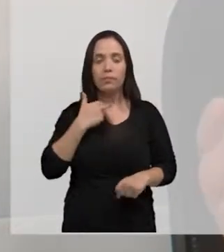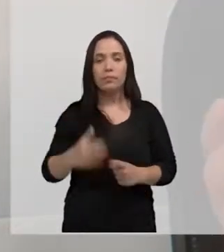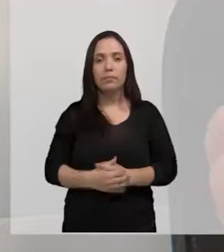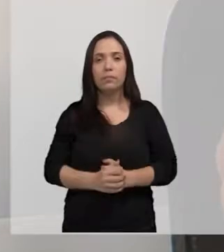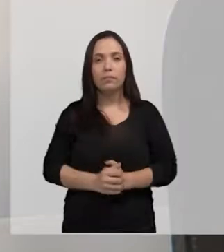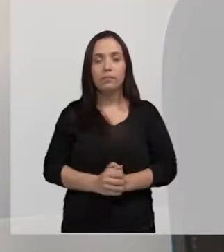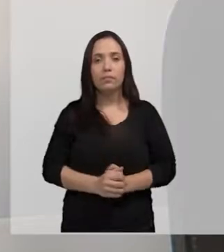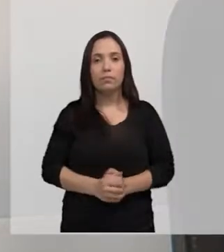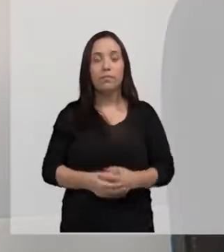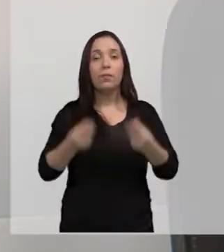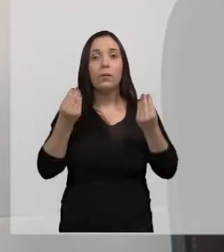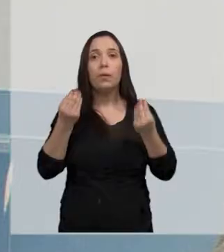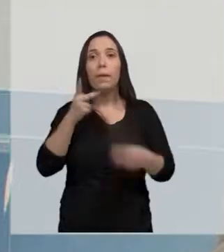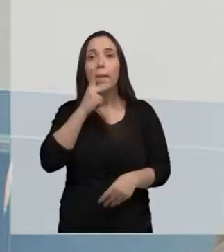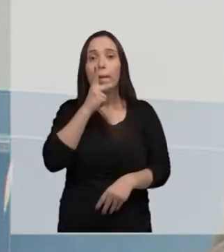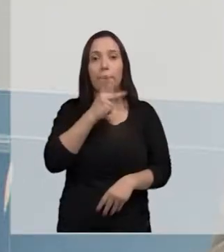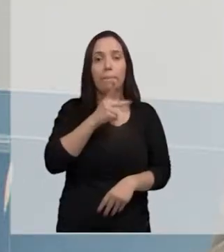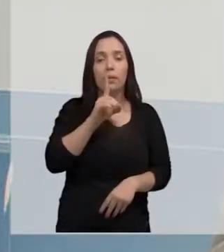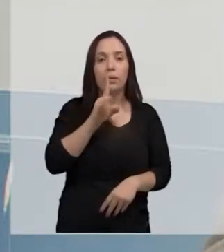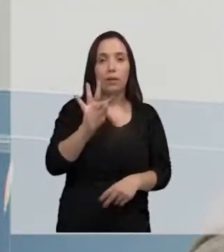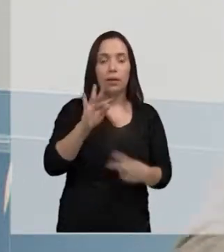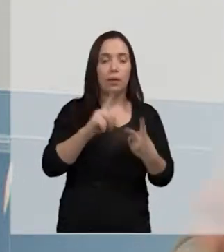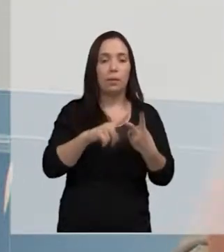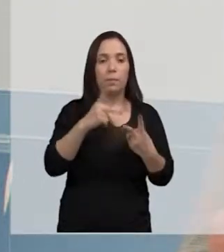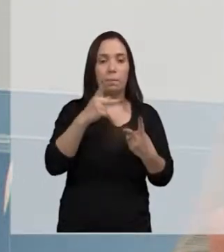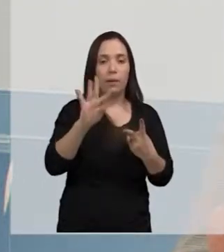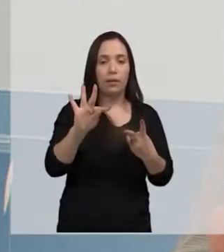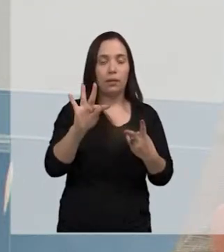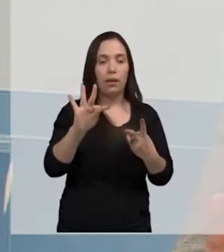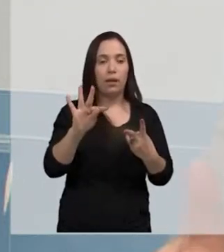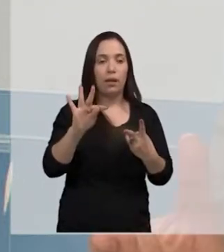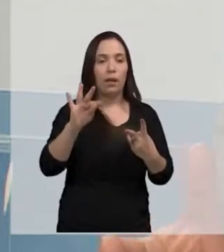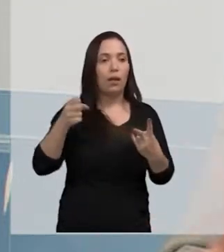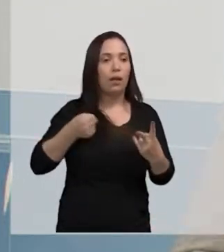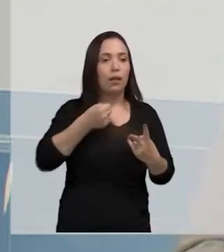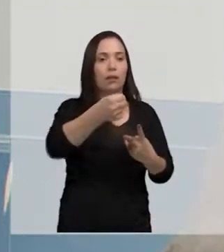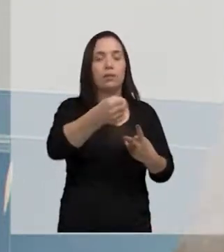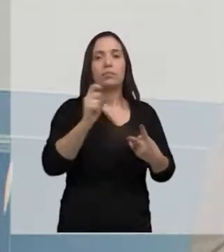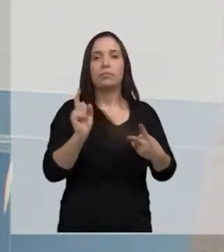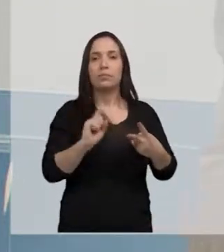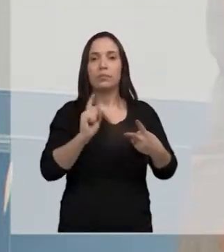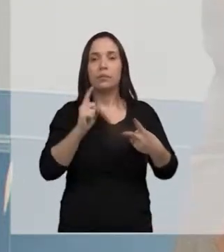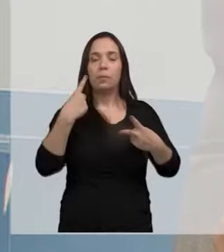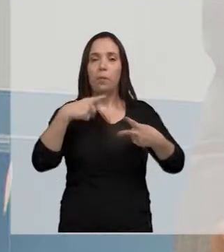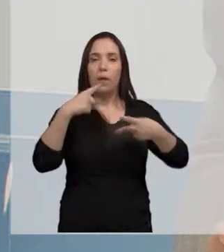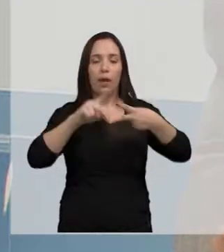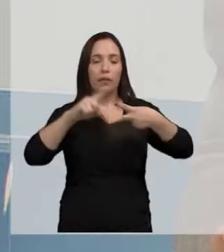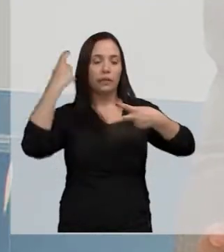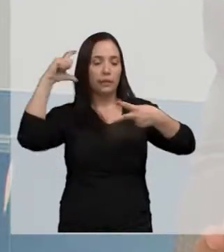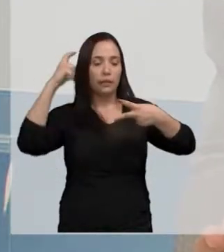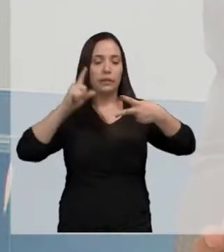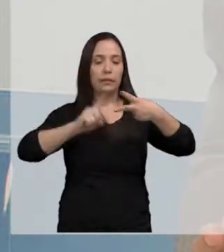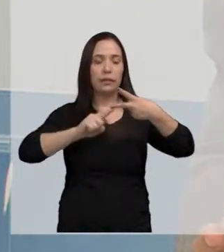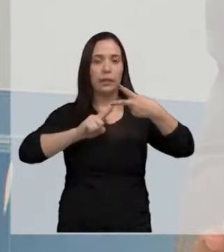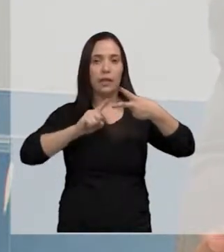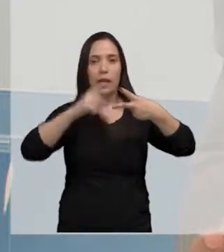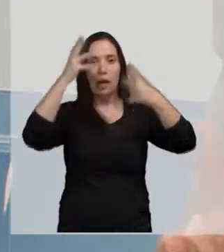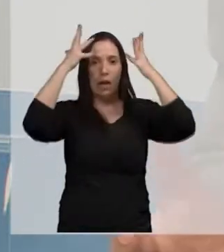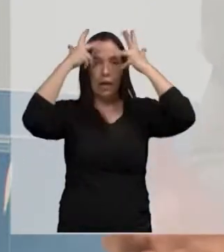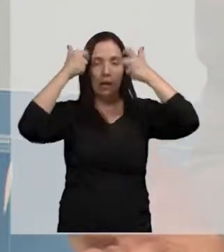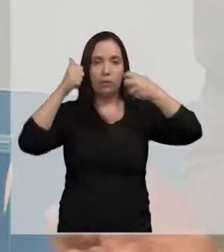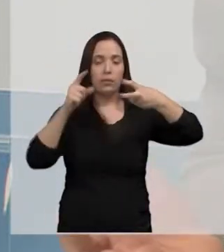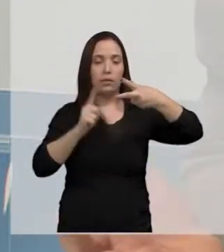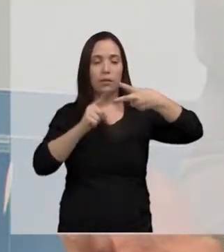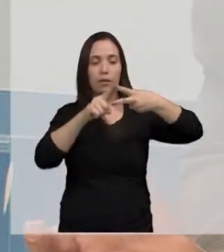Olha, como é que o PDT e o PT não lançam o candidato justamente para ele... Fazer a parceria. Fazer a parceria e